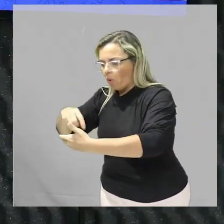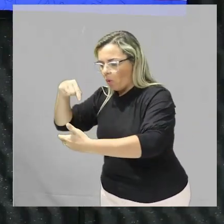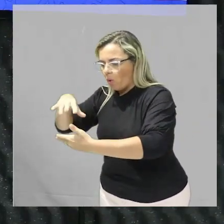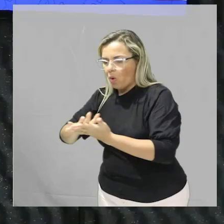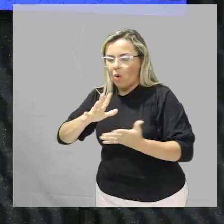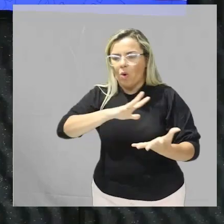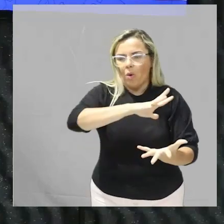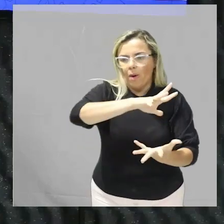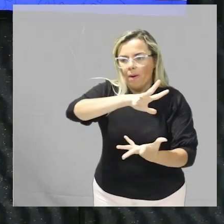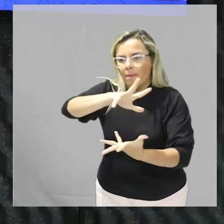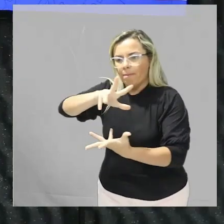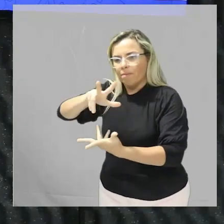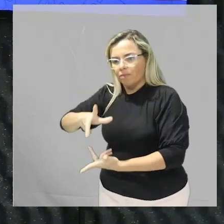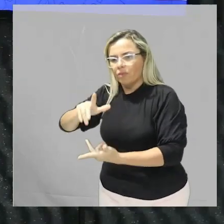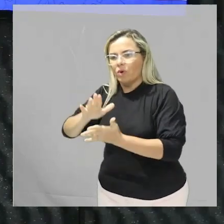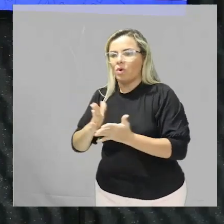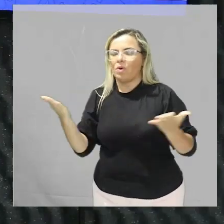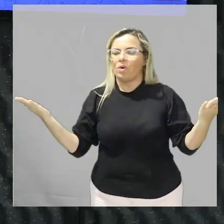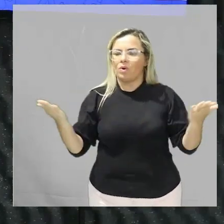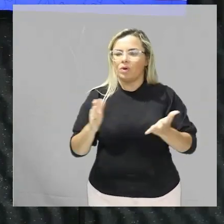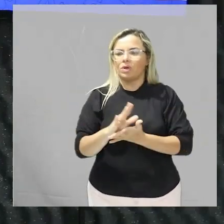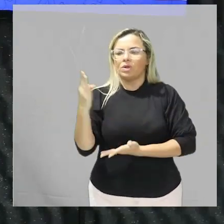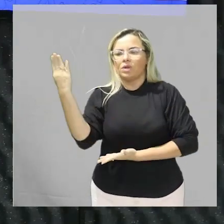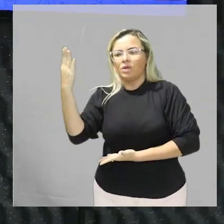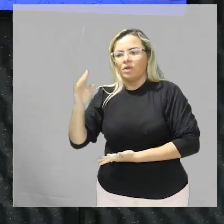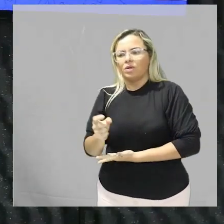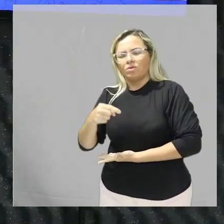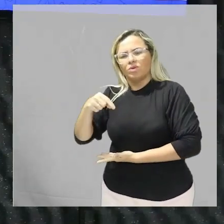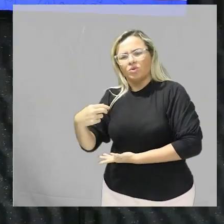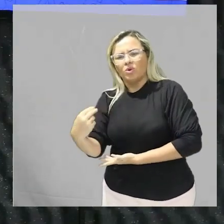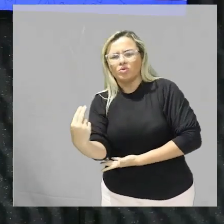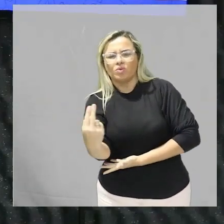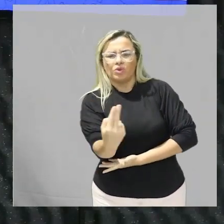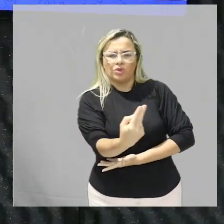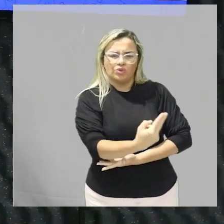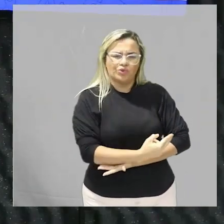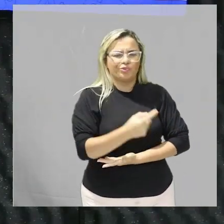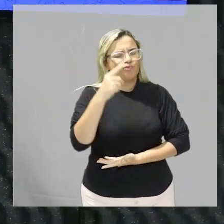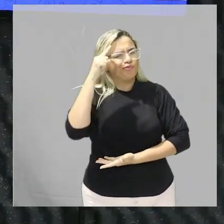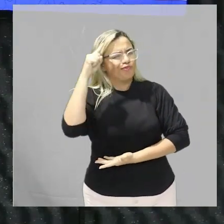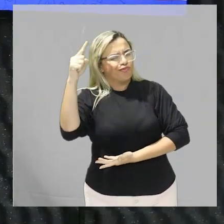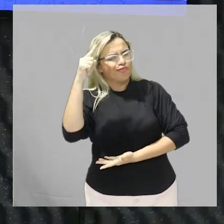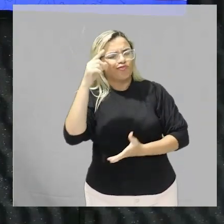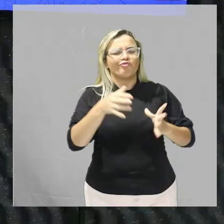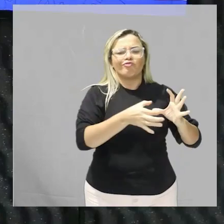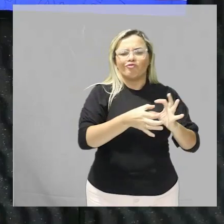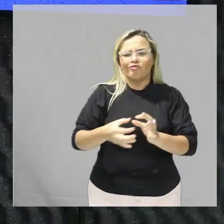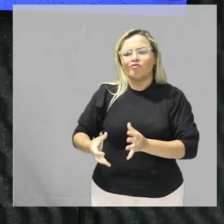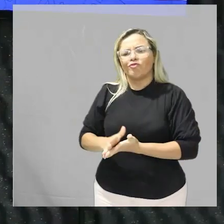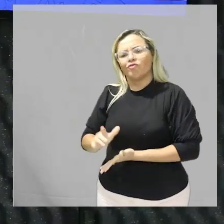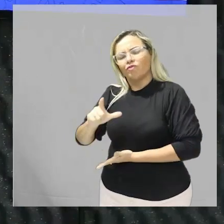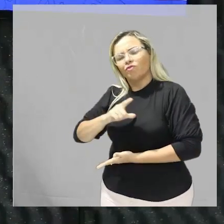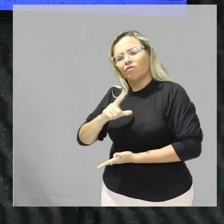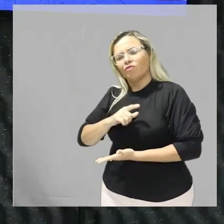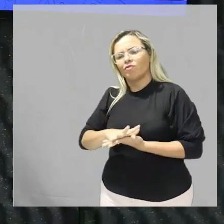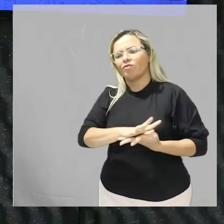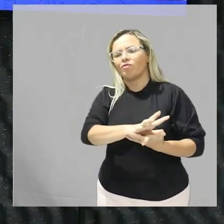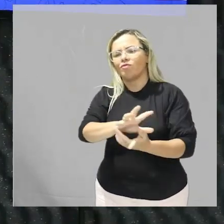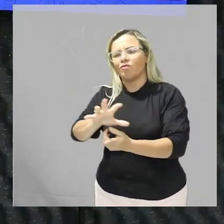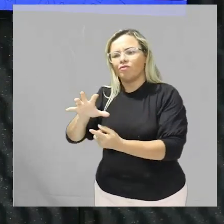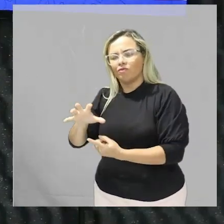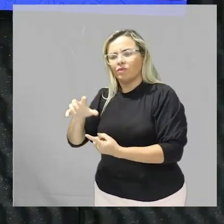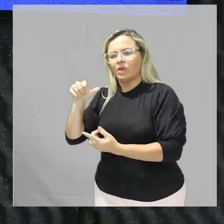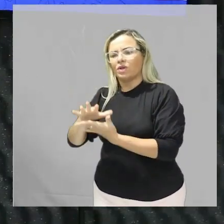planeta Terra. Hoje, a biologia está presente no nosso dia a dia e possui uma influência